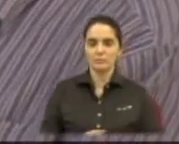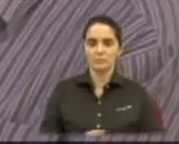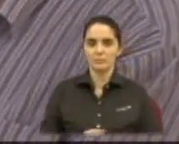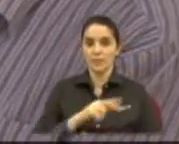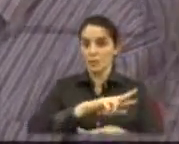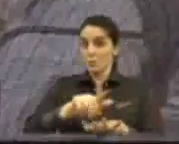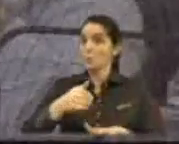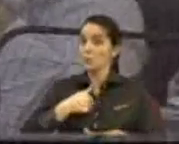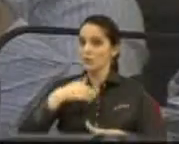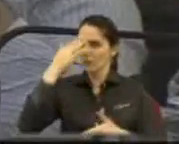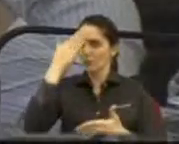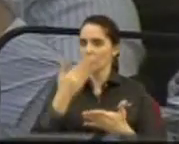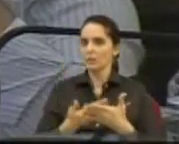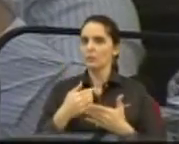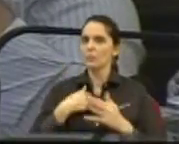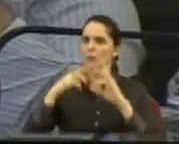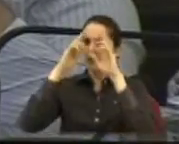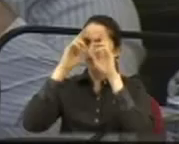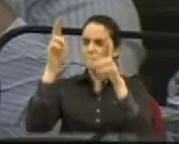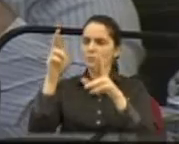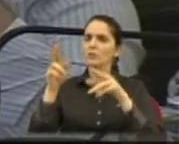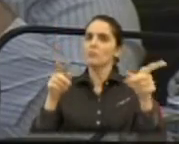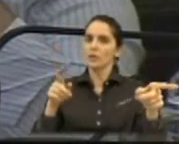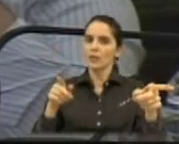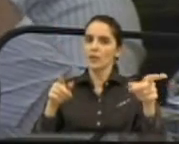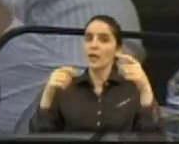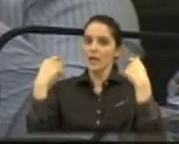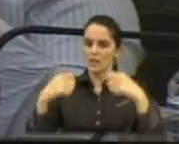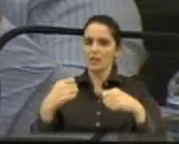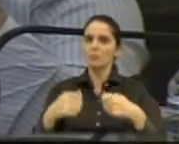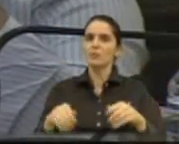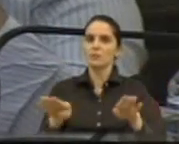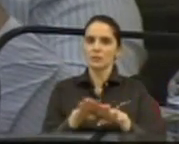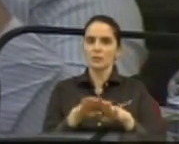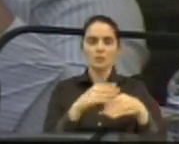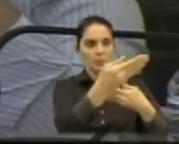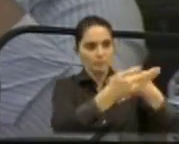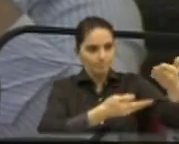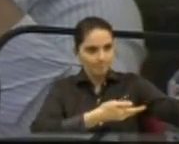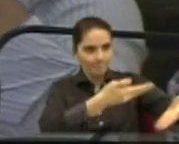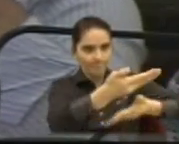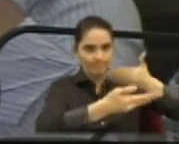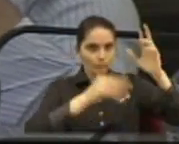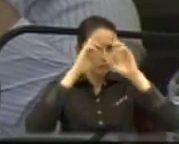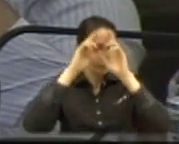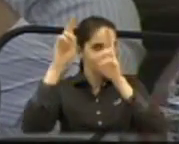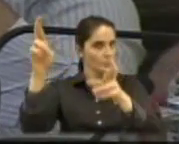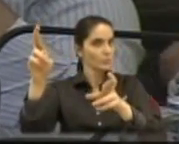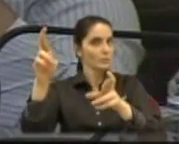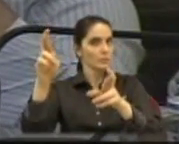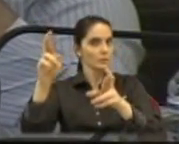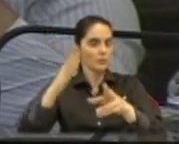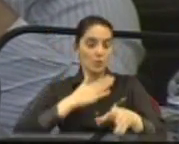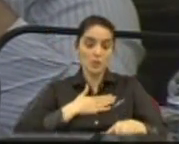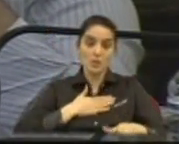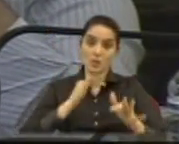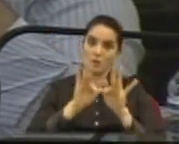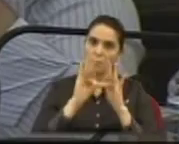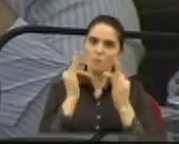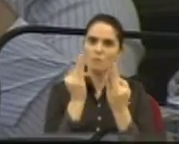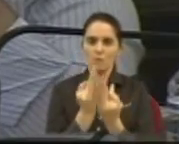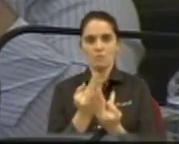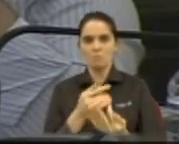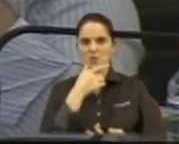Eu tenho que respeitá-la. E eu queria que ela também me respeitasse, coisa que ela não fez. Não fez. Nem a mim, nem a minha família, nem